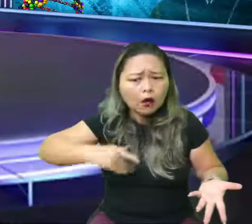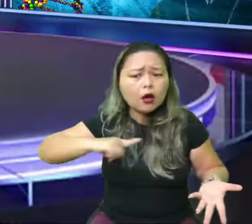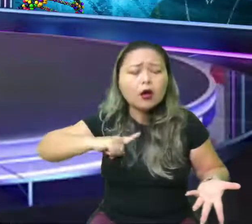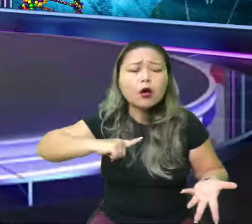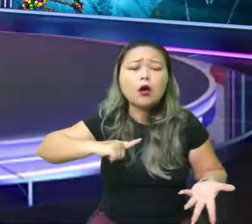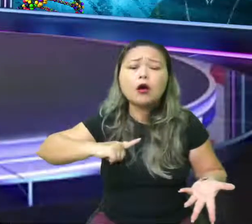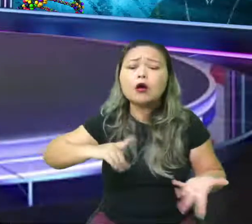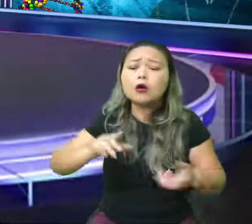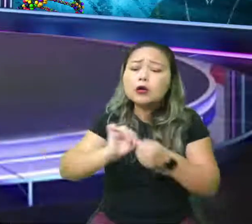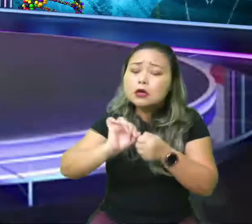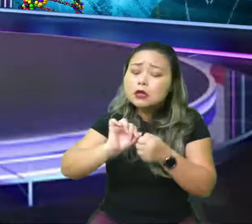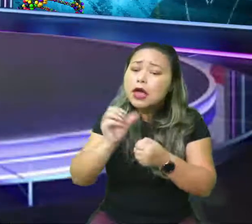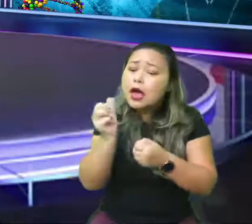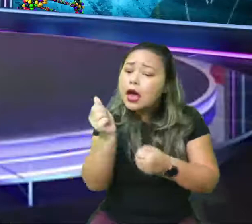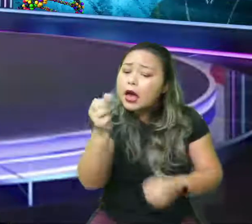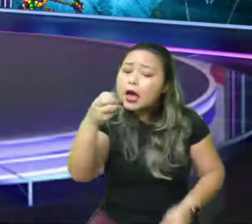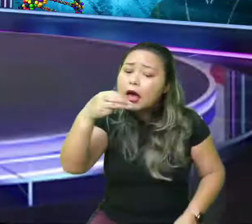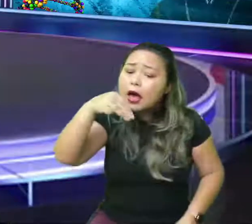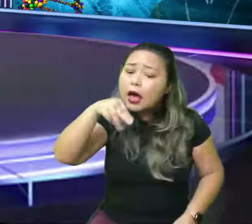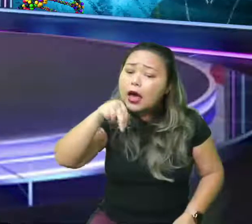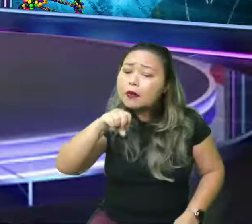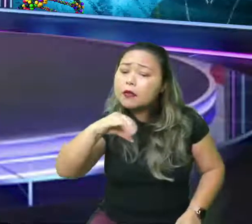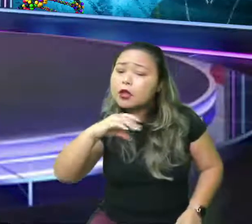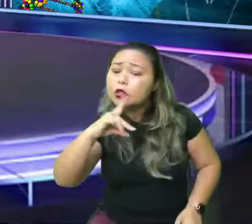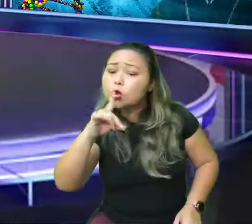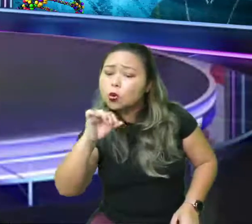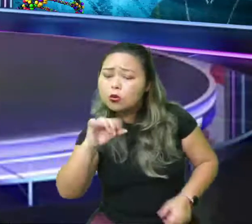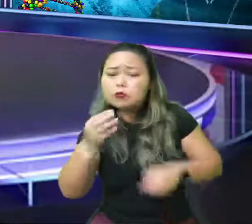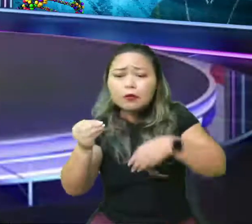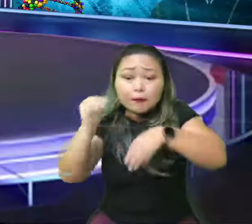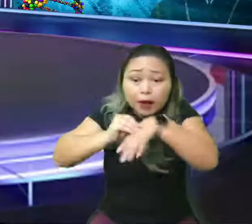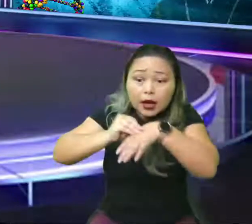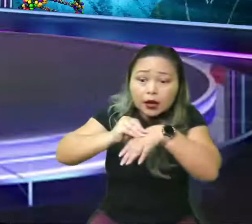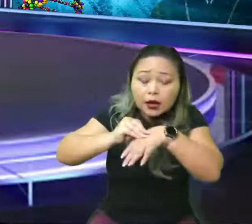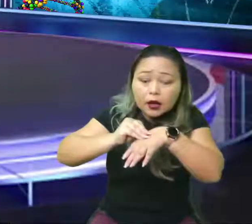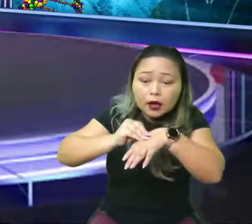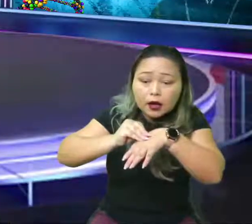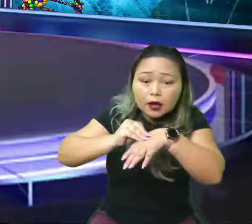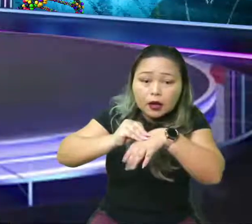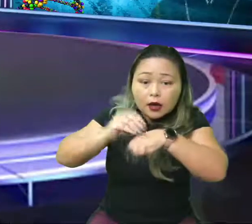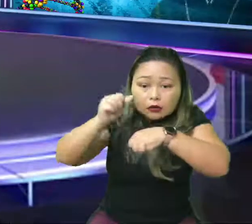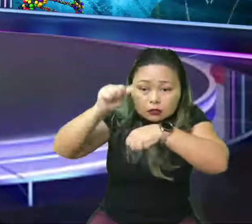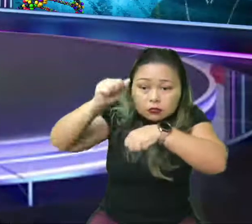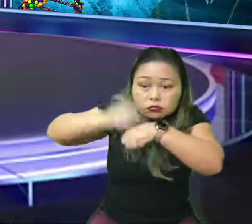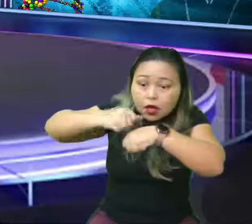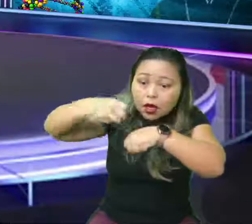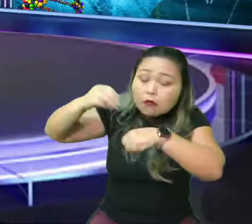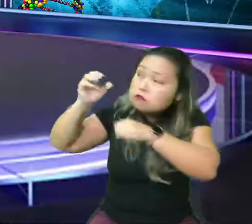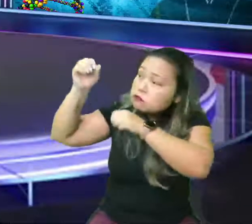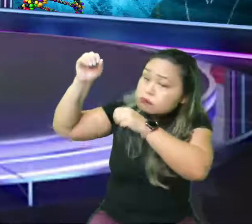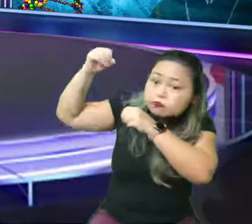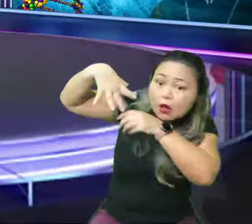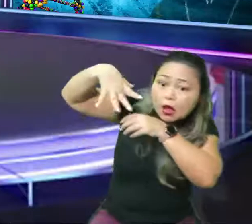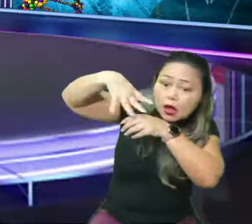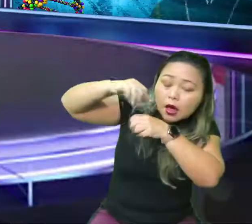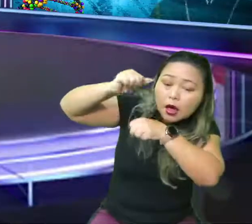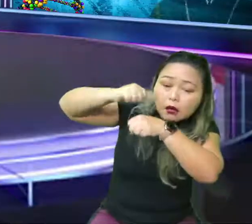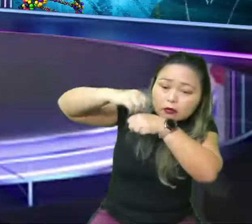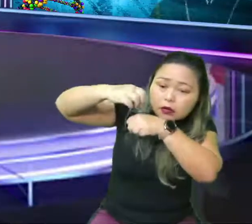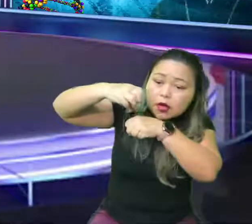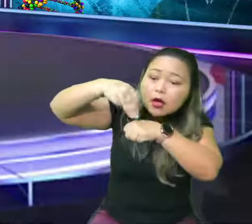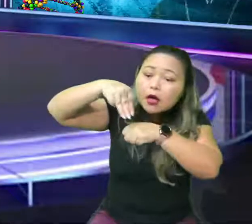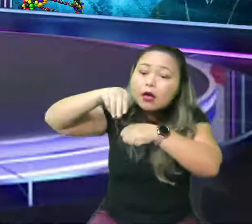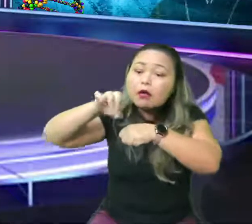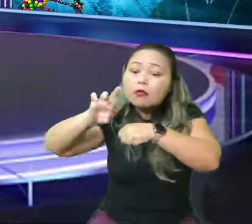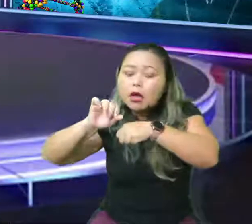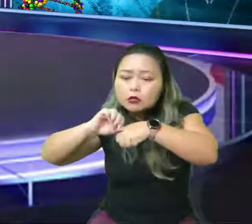existem aminoácidos. Foi constatado que existiam aminoácidos fixos nesses meteoros. Então, é uma base, né, para